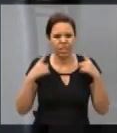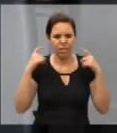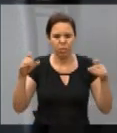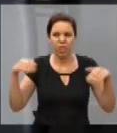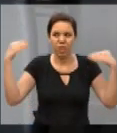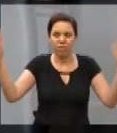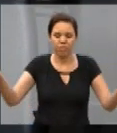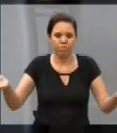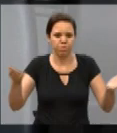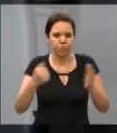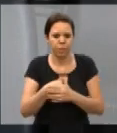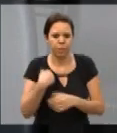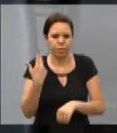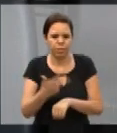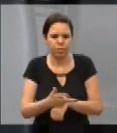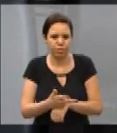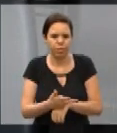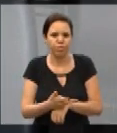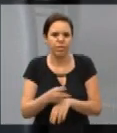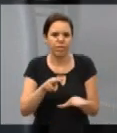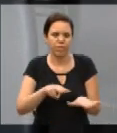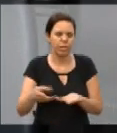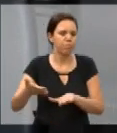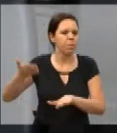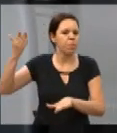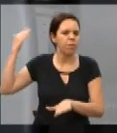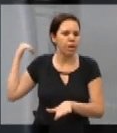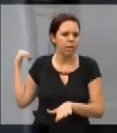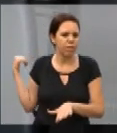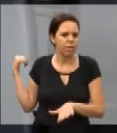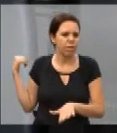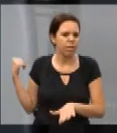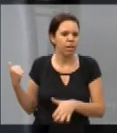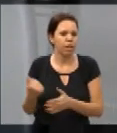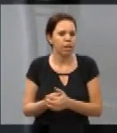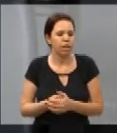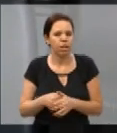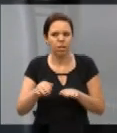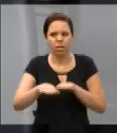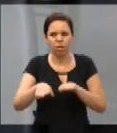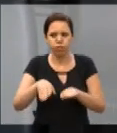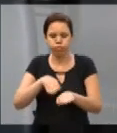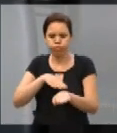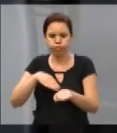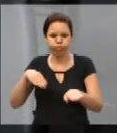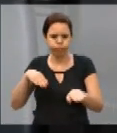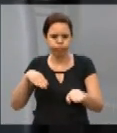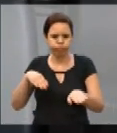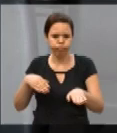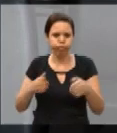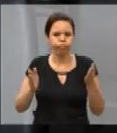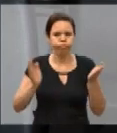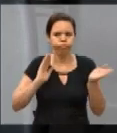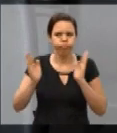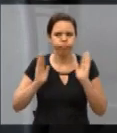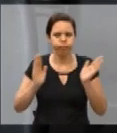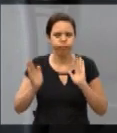externo, entendeu? Nós gravamos agora, a semana retrasada, num estacionamento de caminhões.